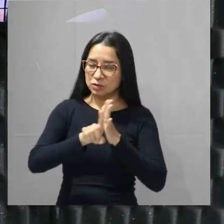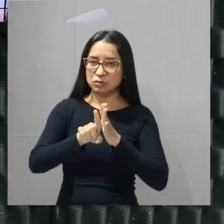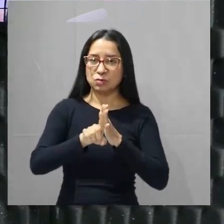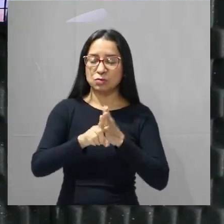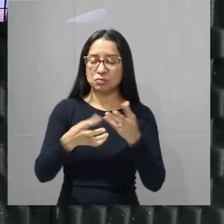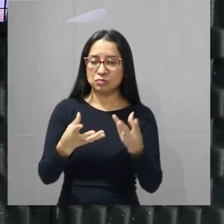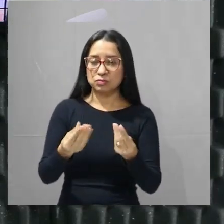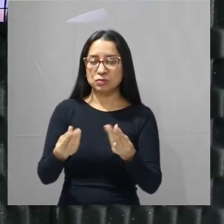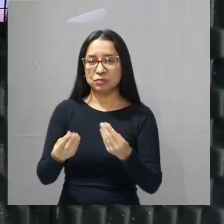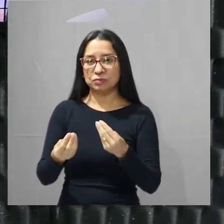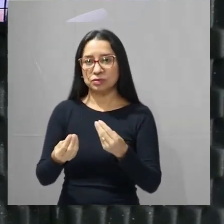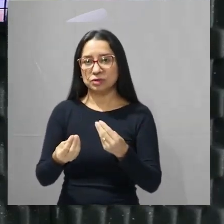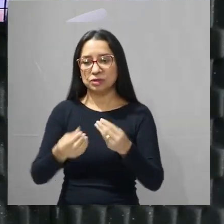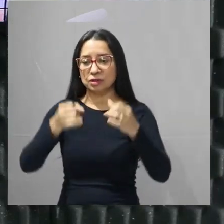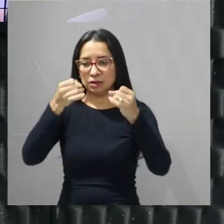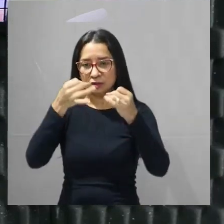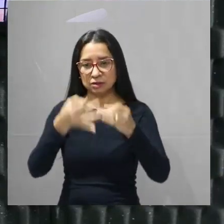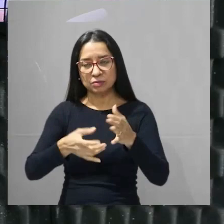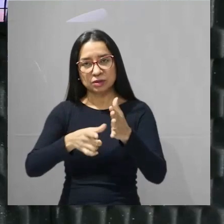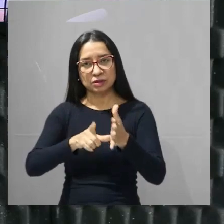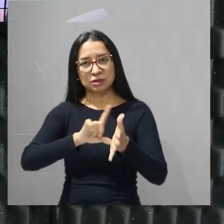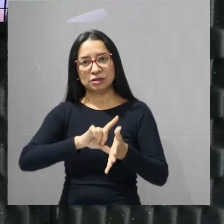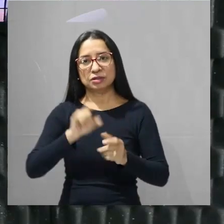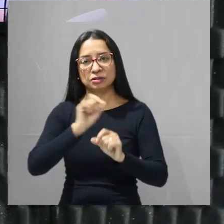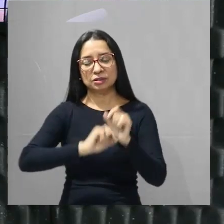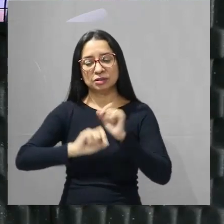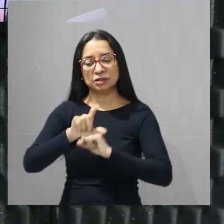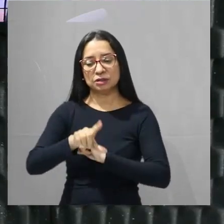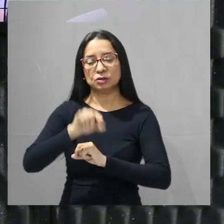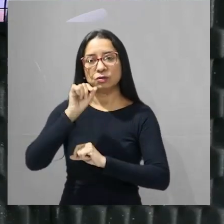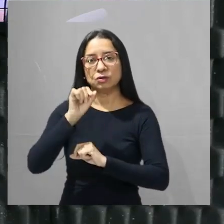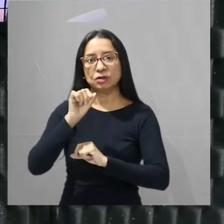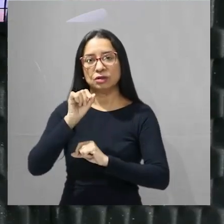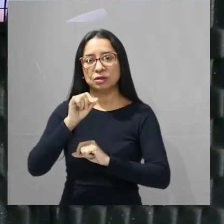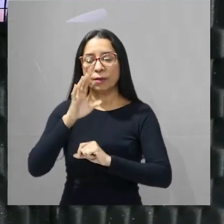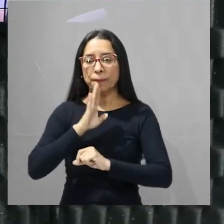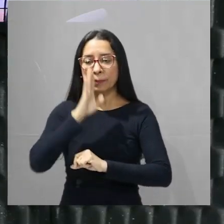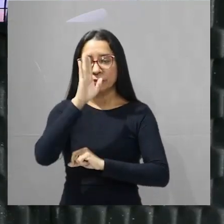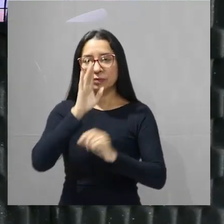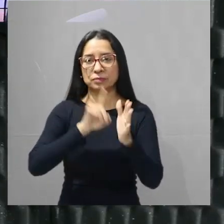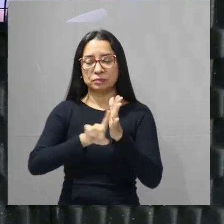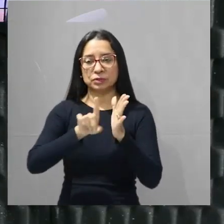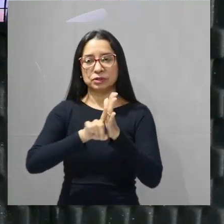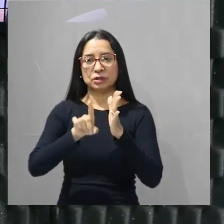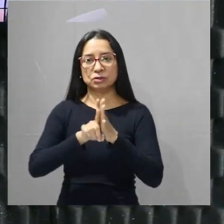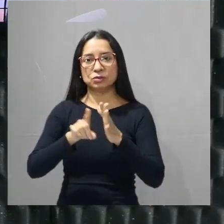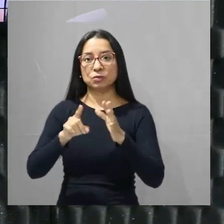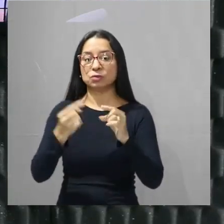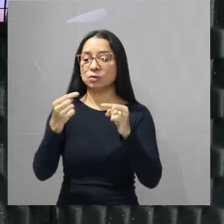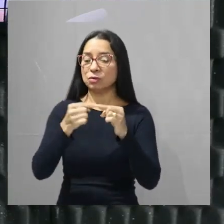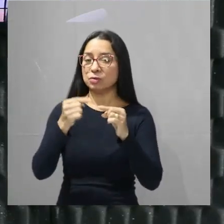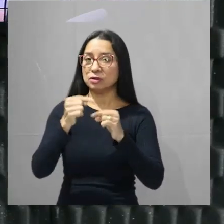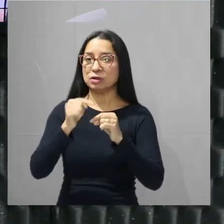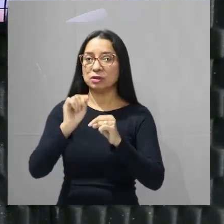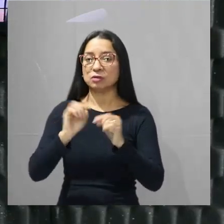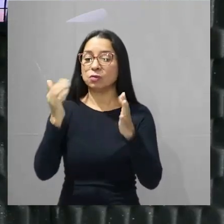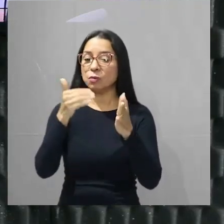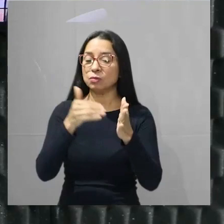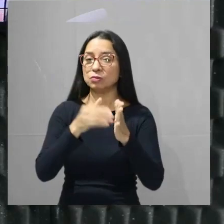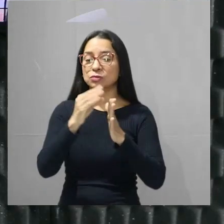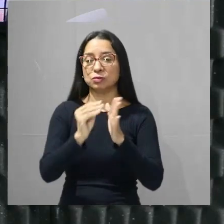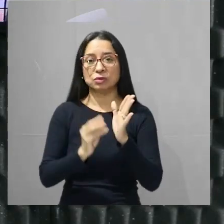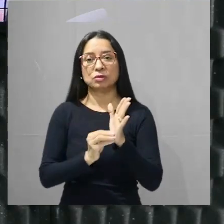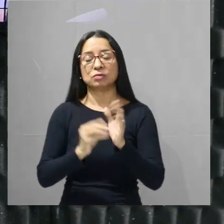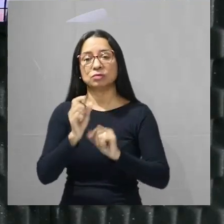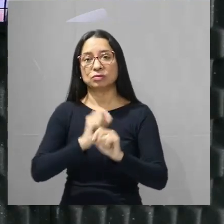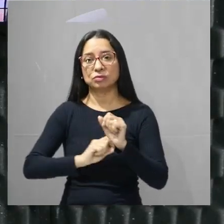anteriores, nós temos aí selecionado, né, as principais questões acerca dos principais conteúdos das últimas provas, do Enem, tá, e